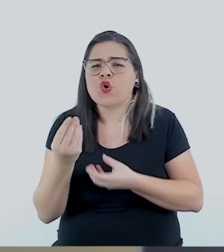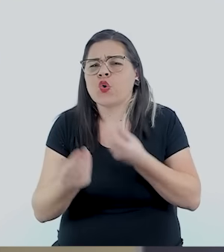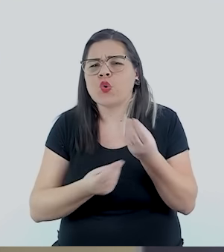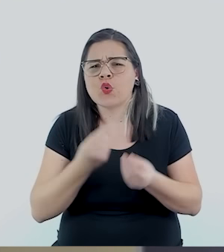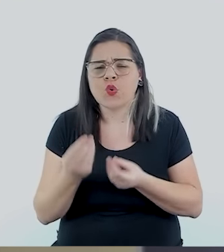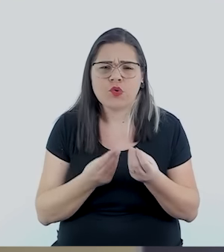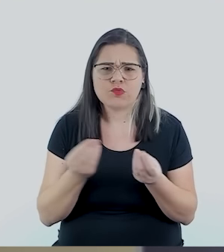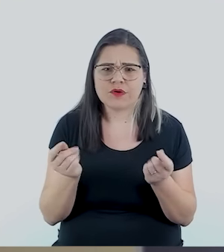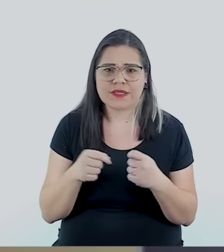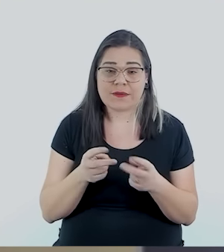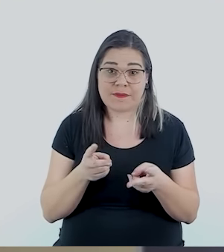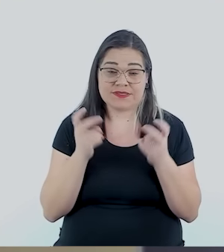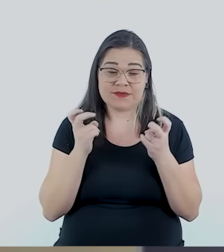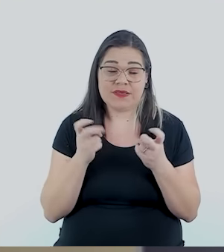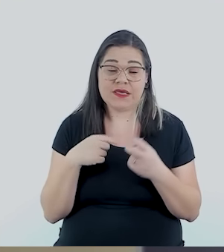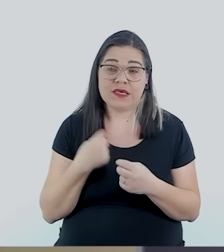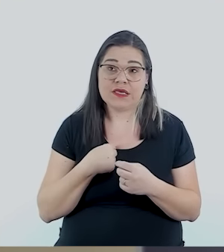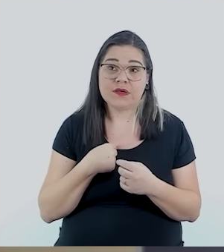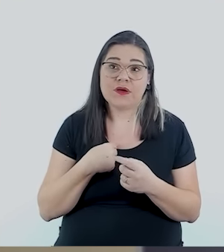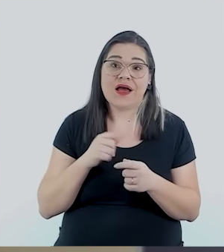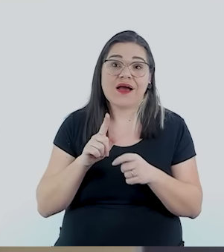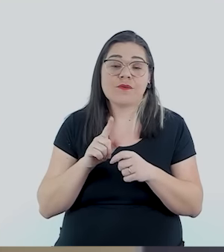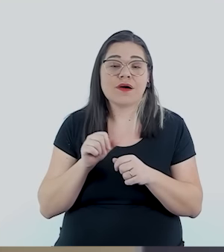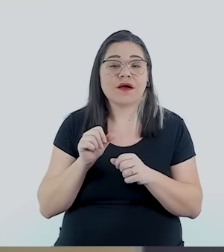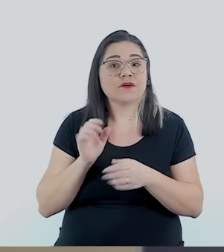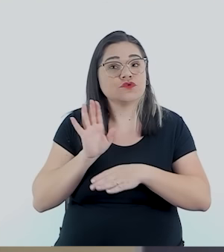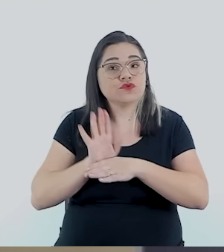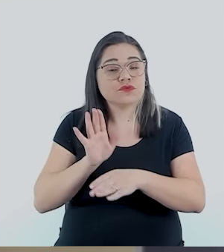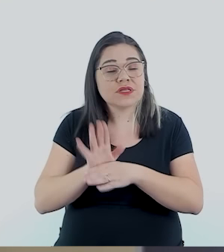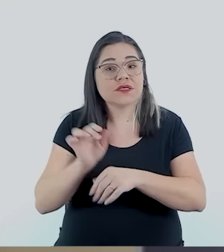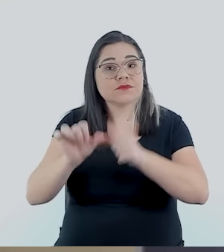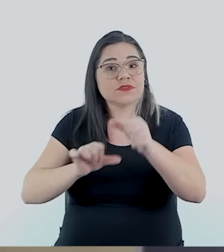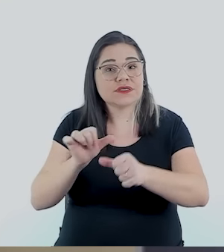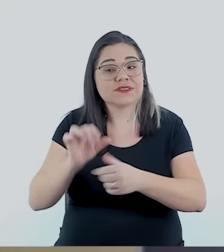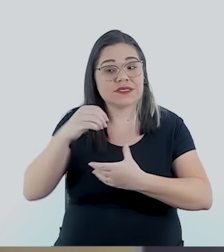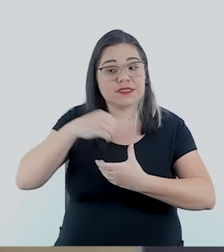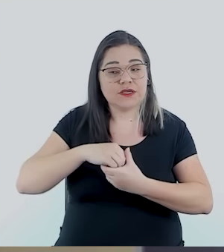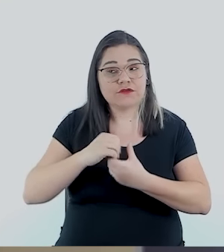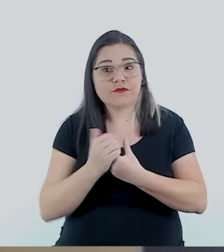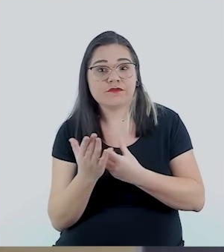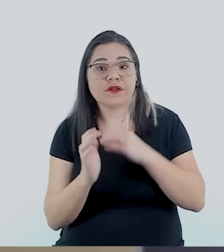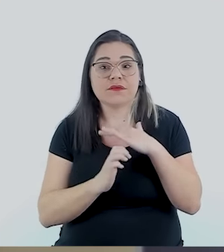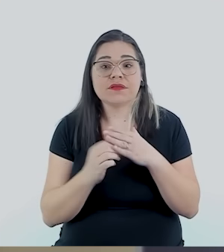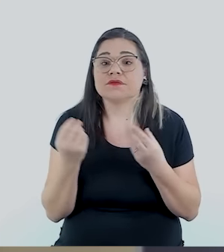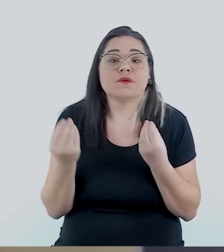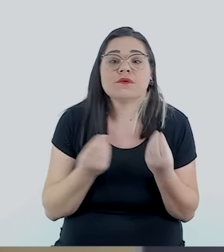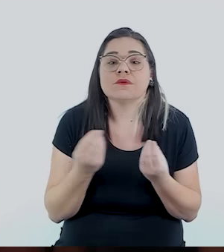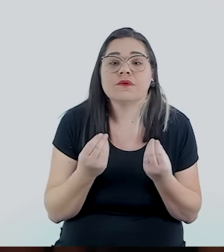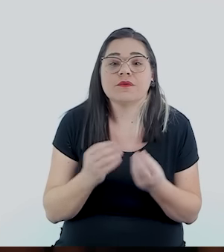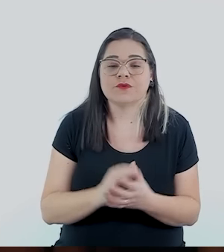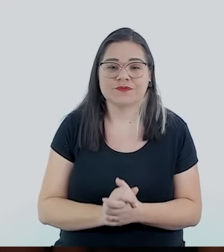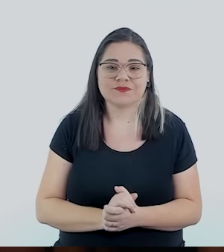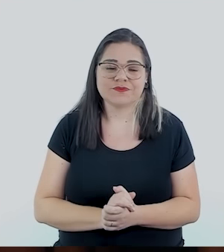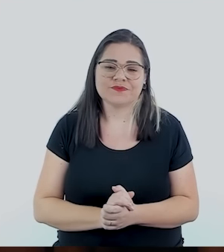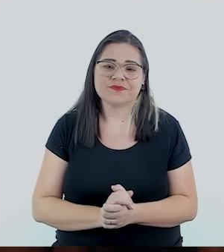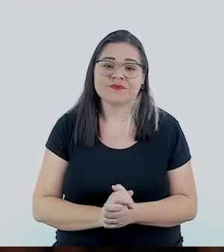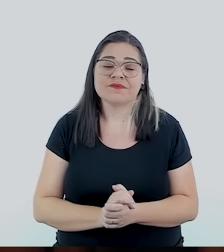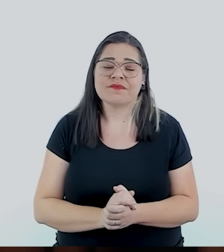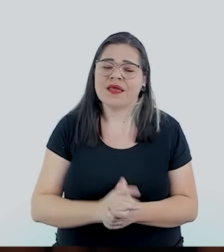que a gente pode ser um agente social dessa mudança dentro e fora da Corporação inclusive é eu acho que é uma